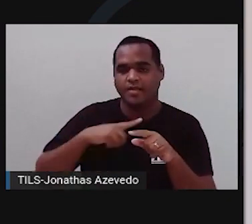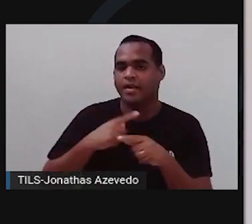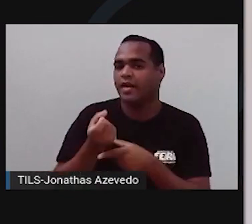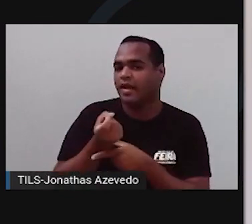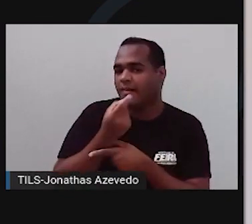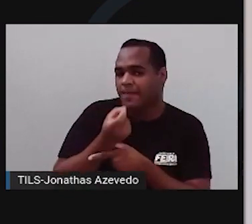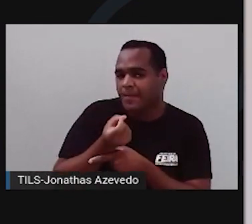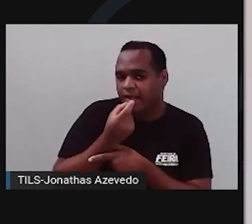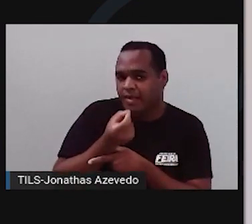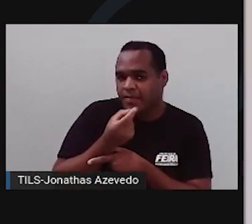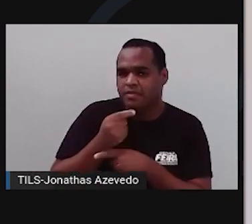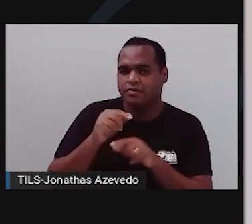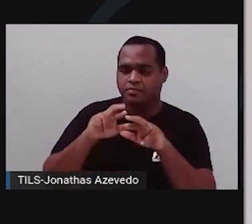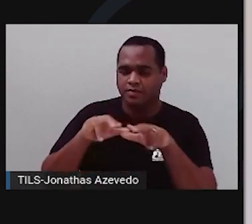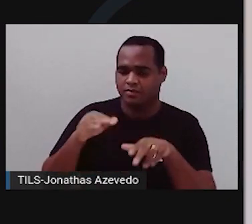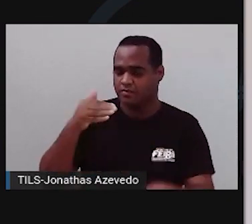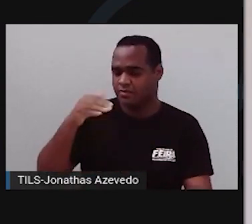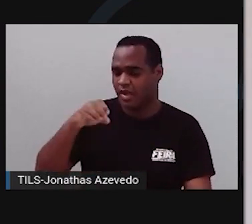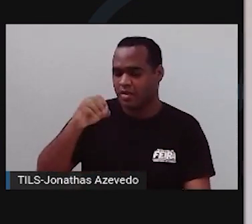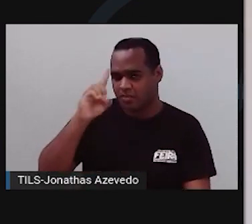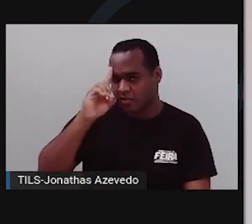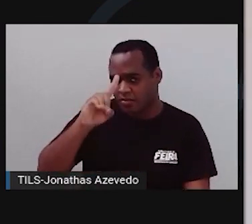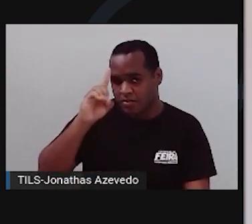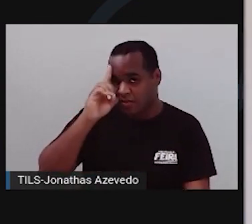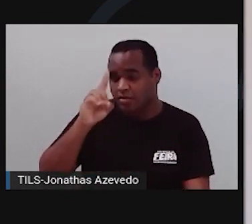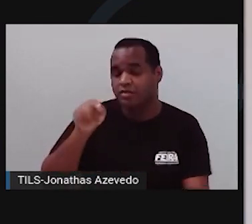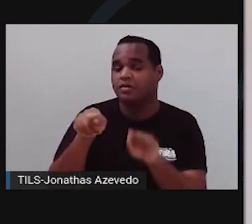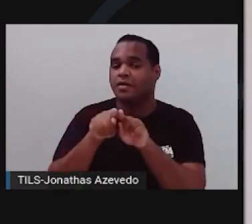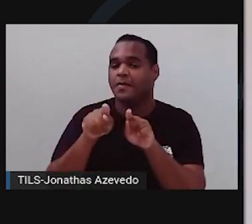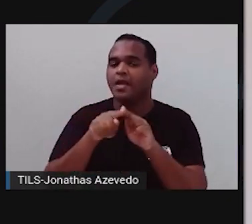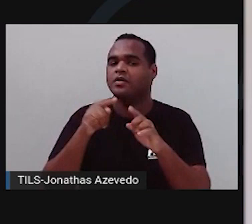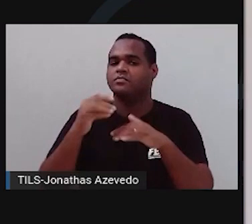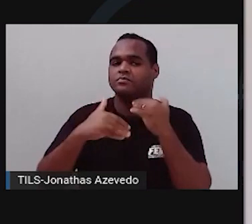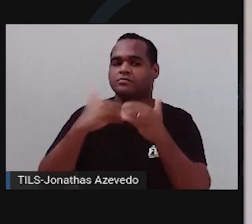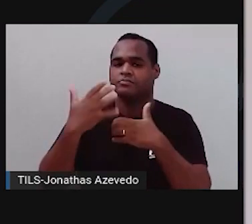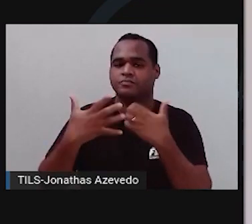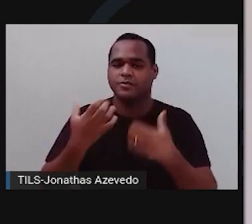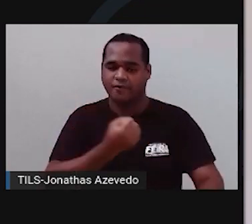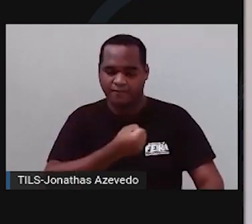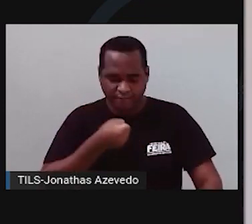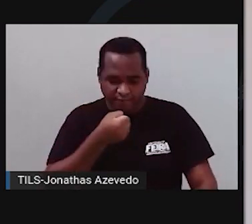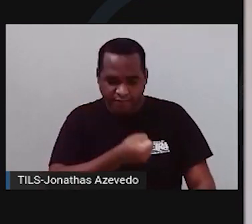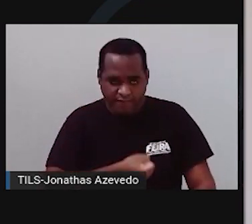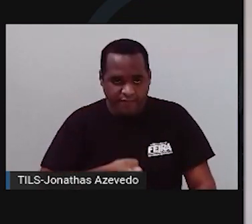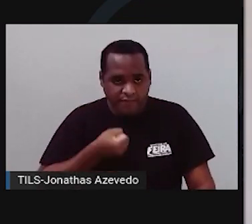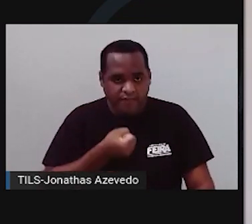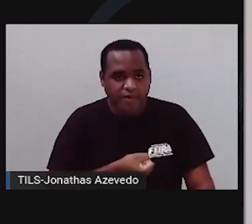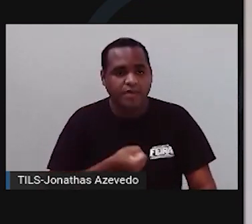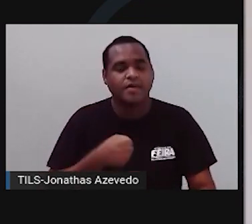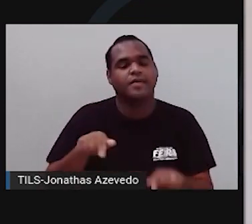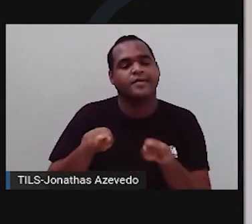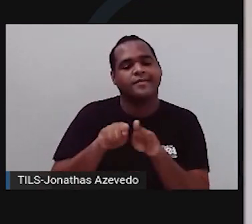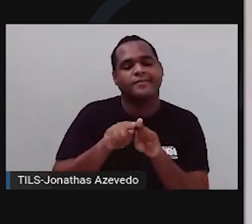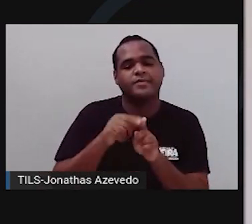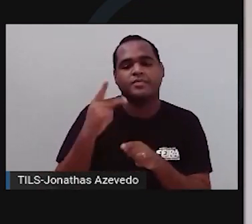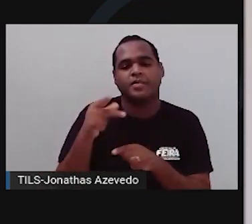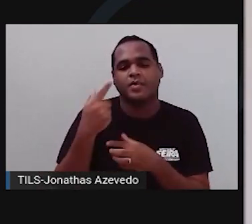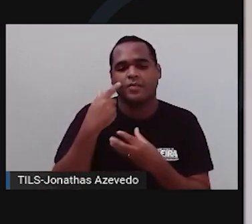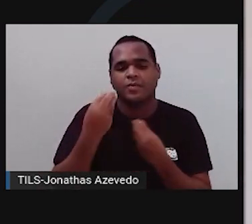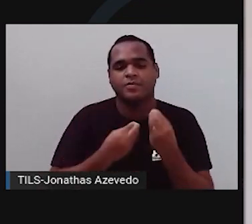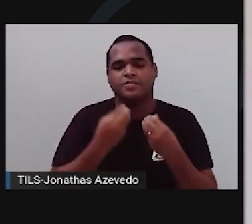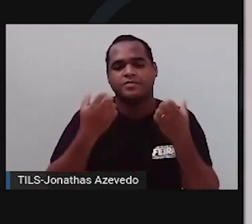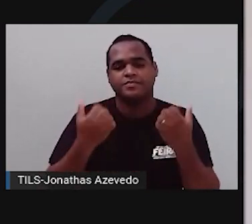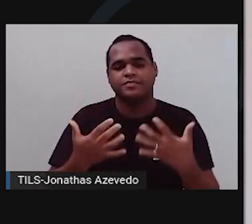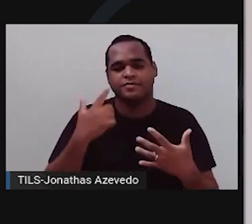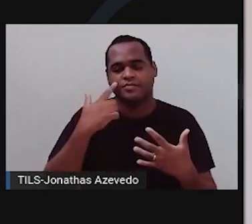medicações, que dura em média 10 dias, vamos fazer uma série de ultrassonografias e acompanhar o crescimento desses folículos. Cada folículo